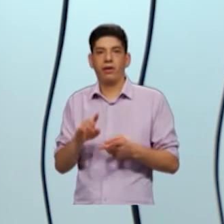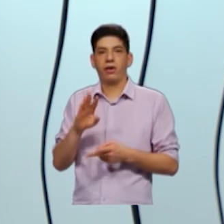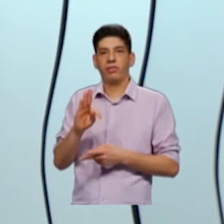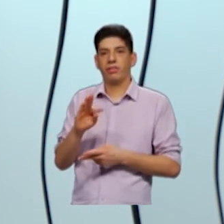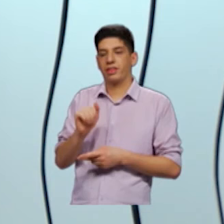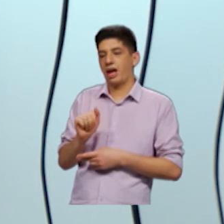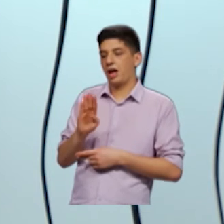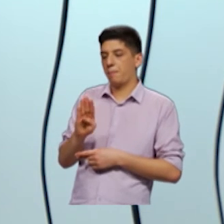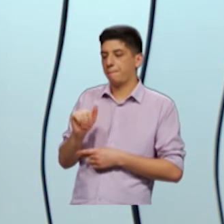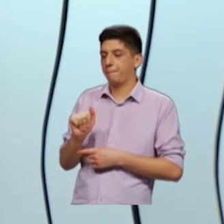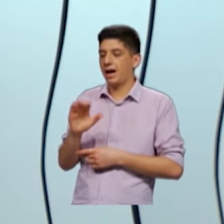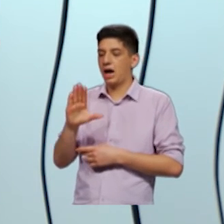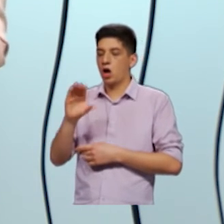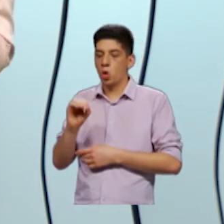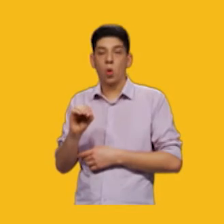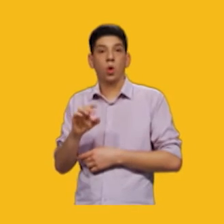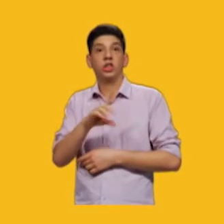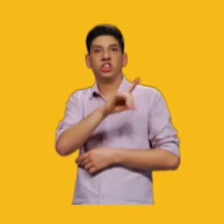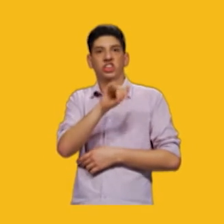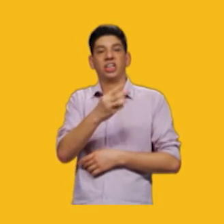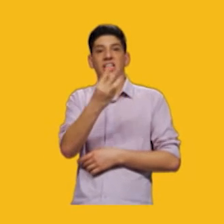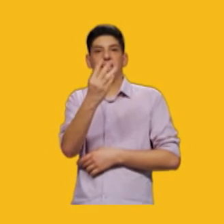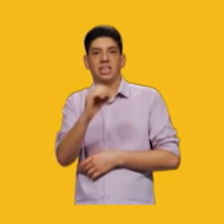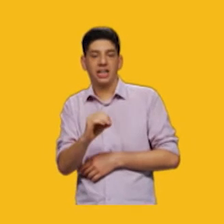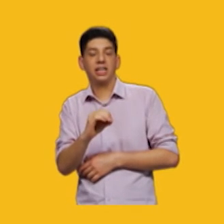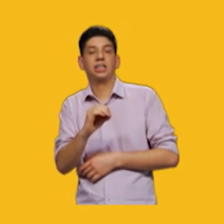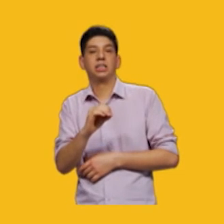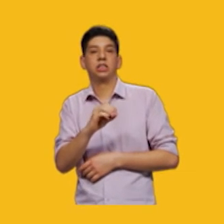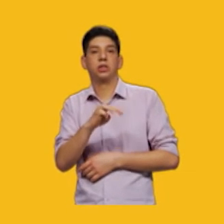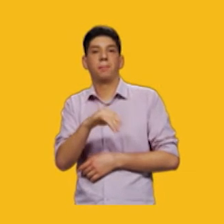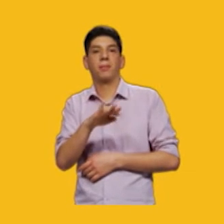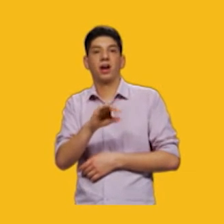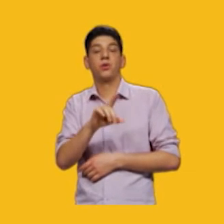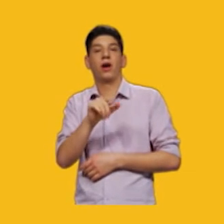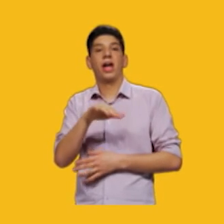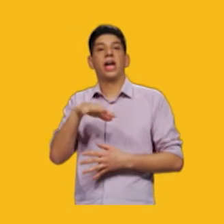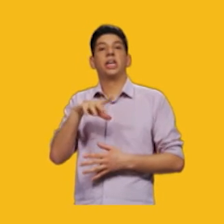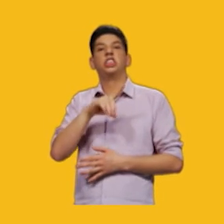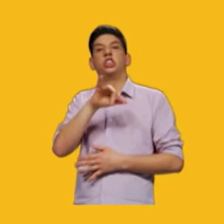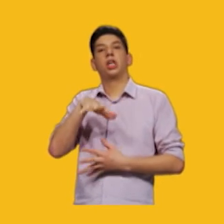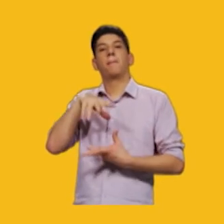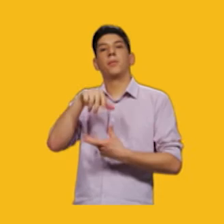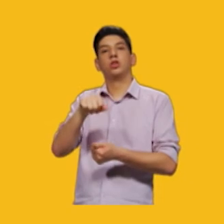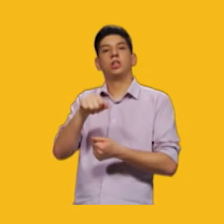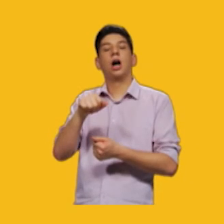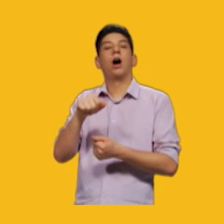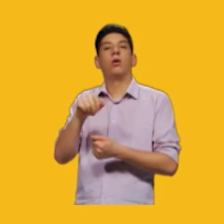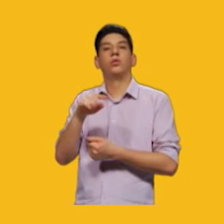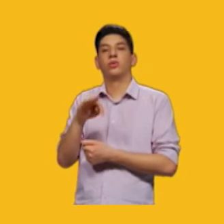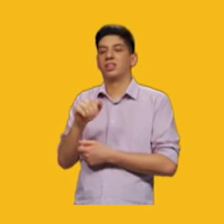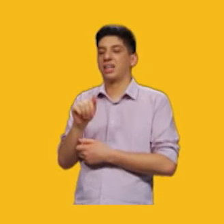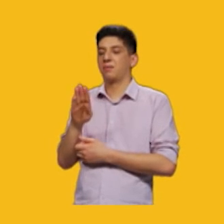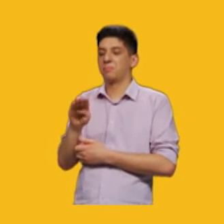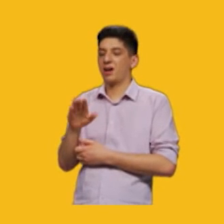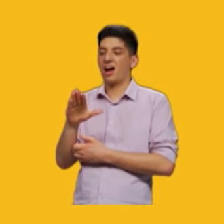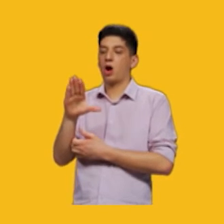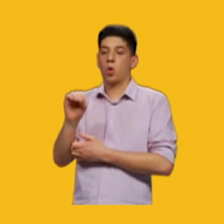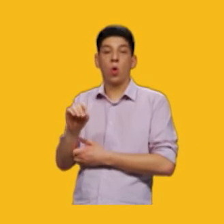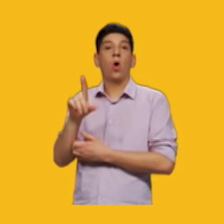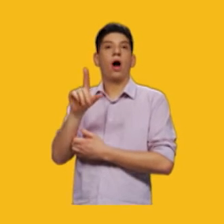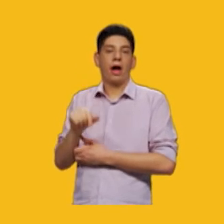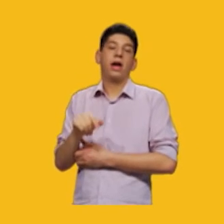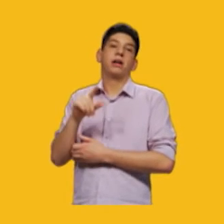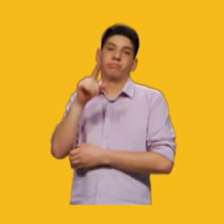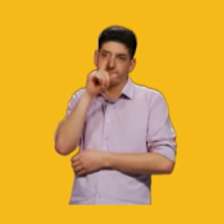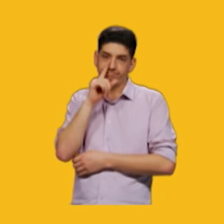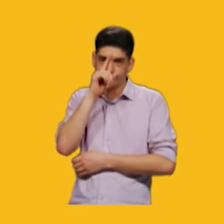em maio, comemora-se o Dia Mundial do Tabaco. O fumo, ele é grave, ele causa dependência à nicotina, ele chega